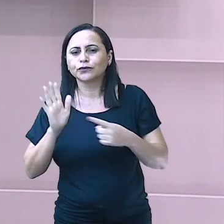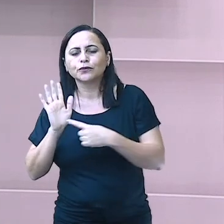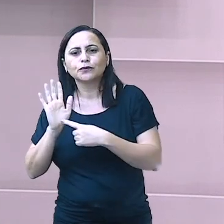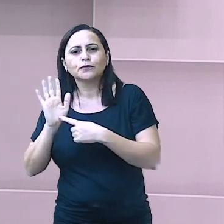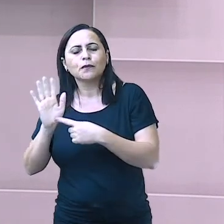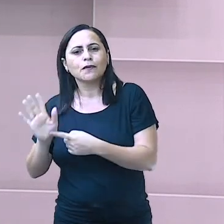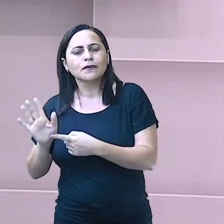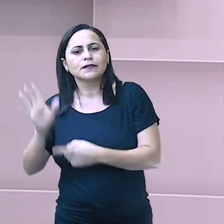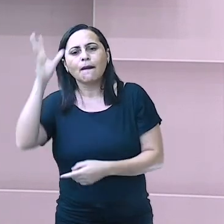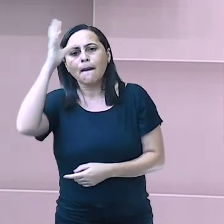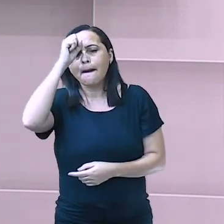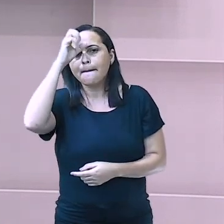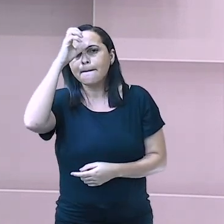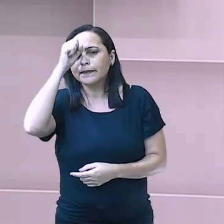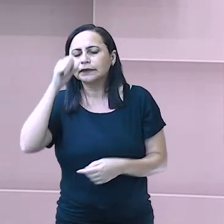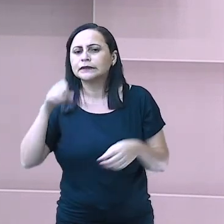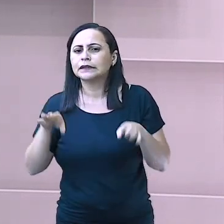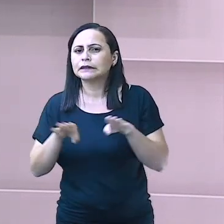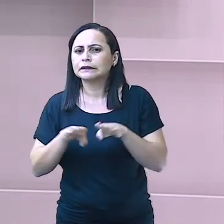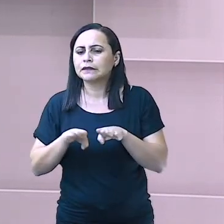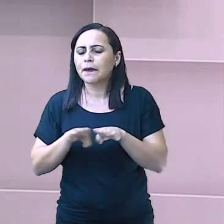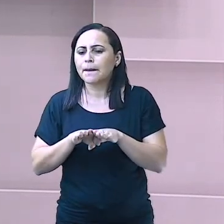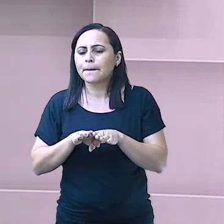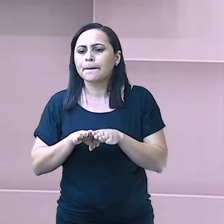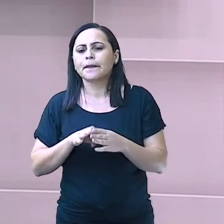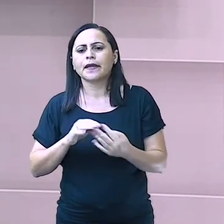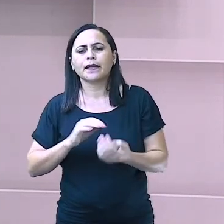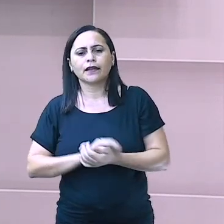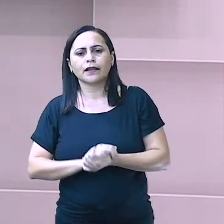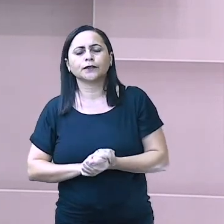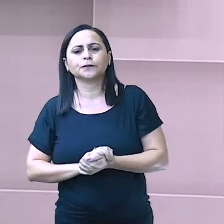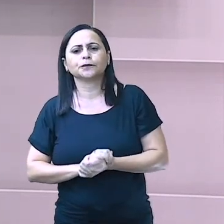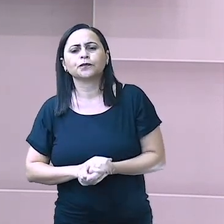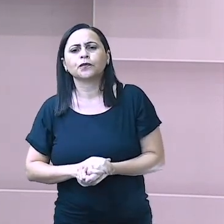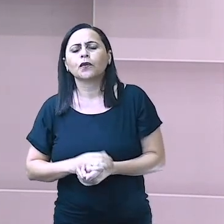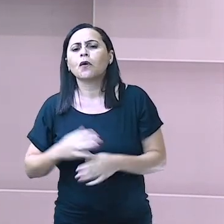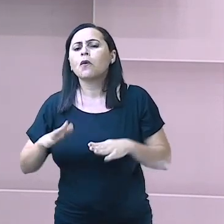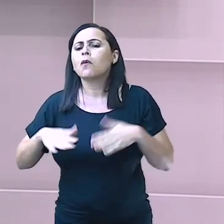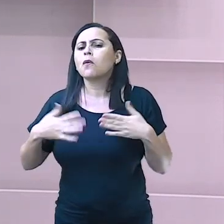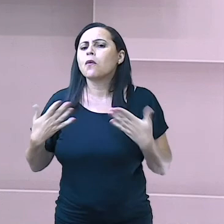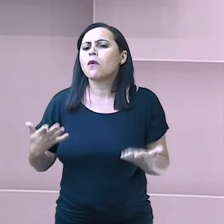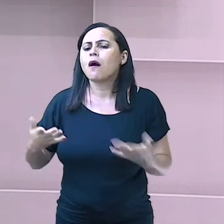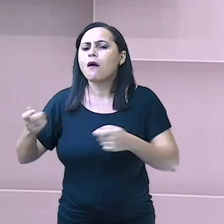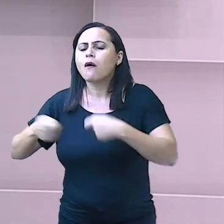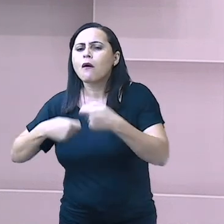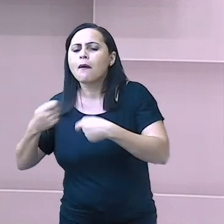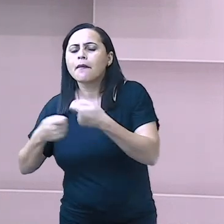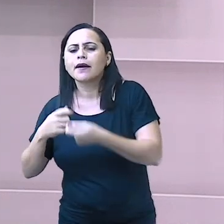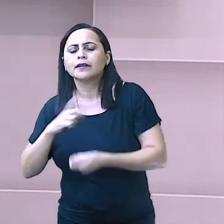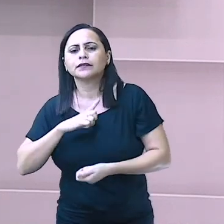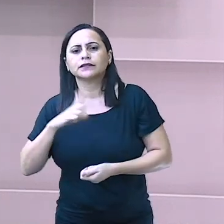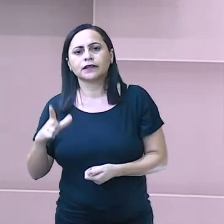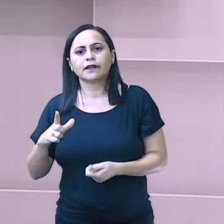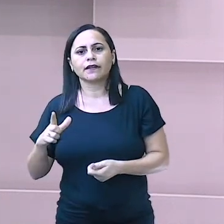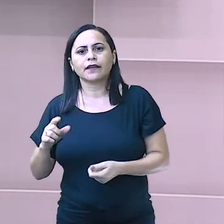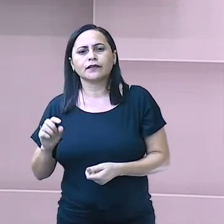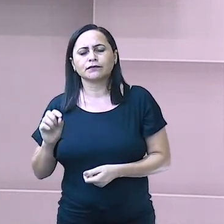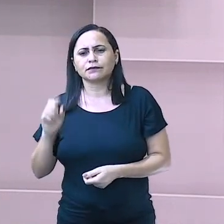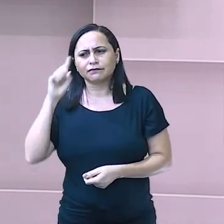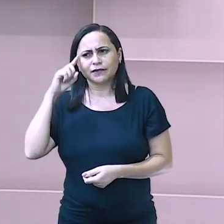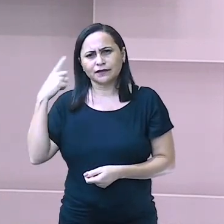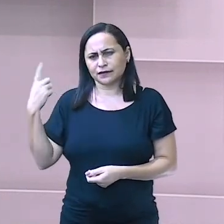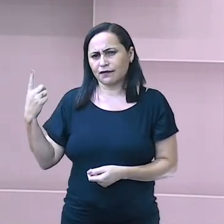da globalização. Que tipos de comércio nós temos hoje? Quais são as necessidades que precisamos buscar? Será que o